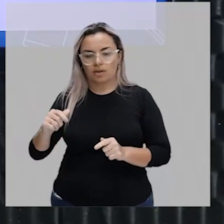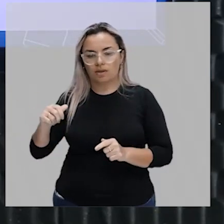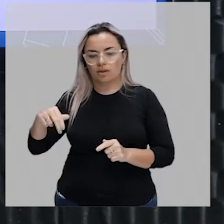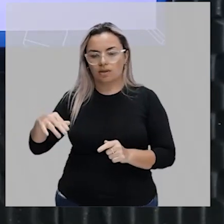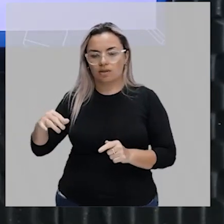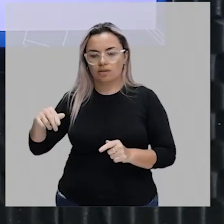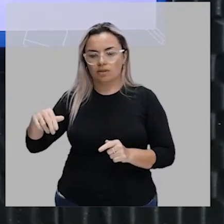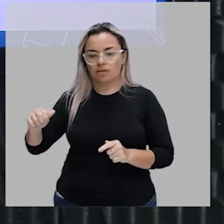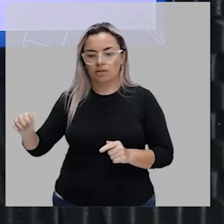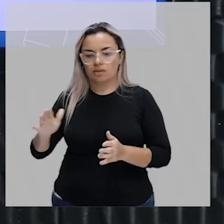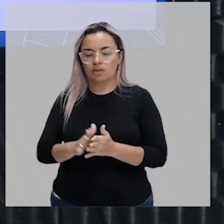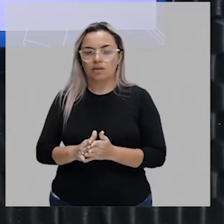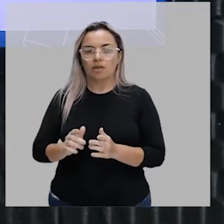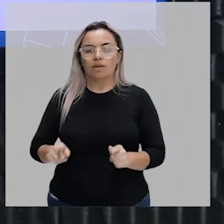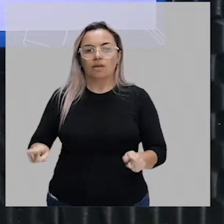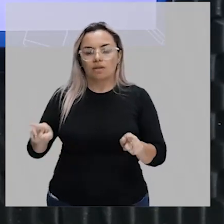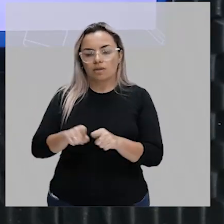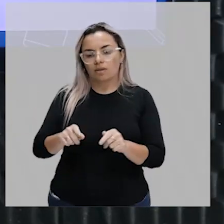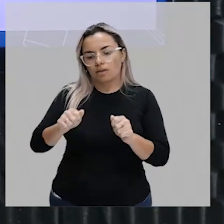O aminoácido